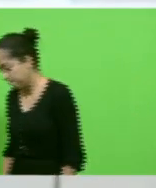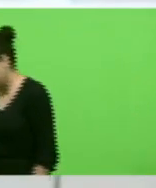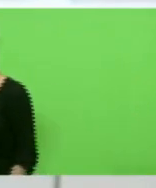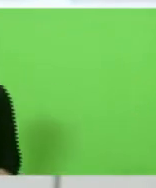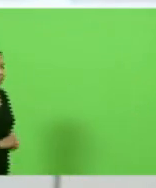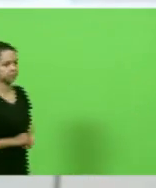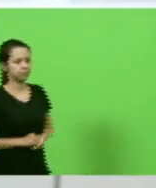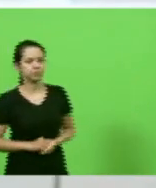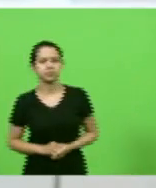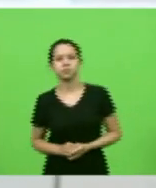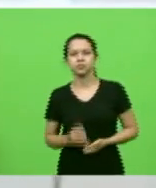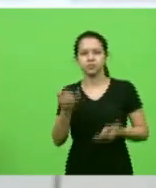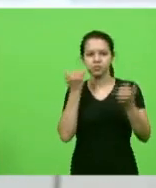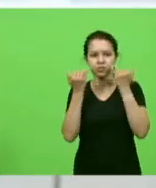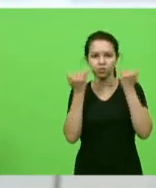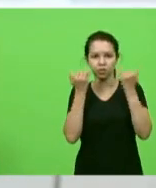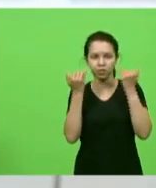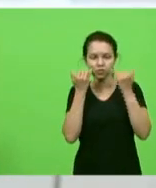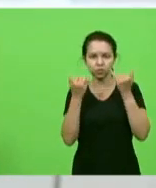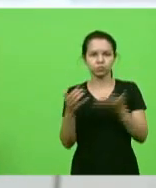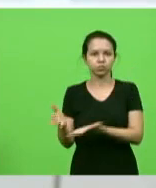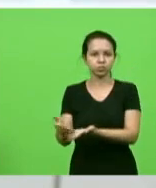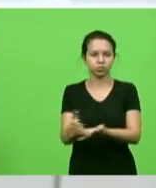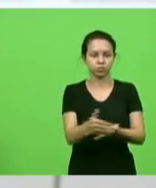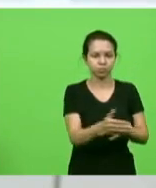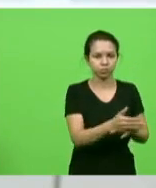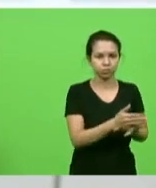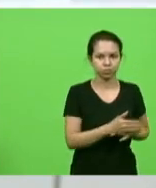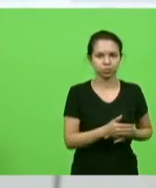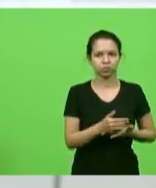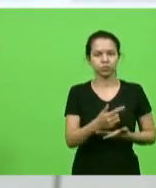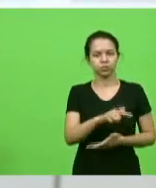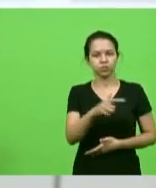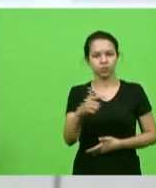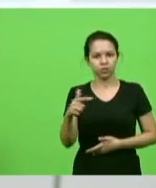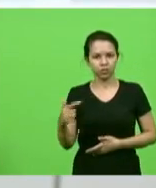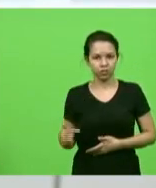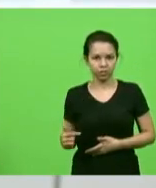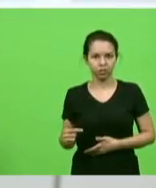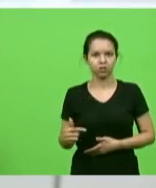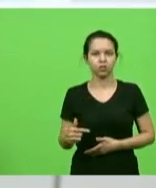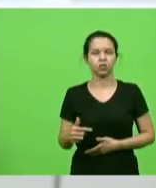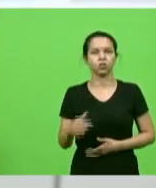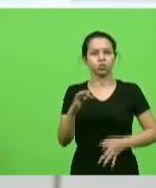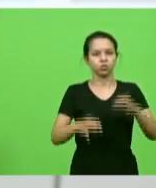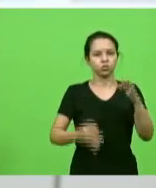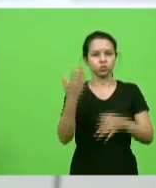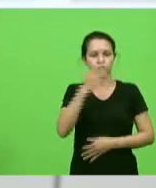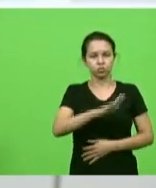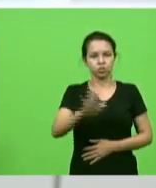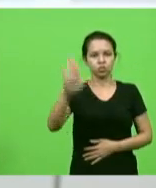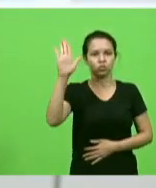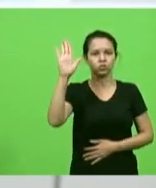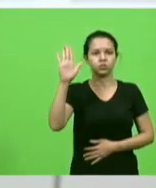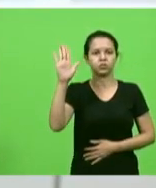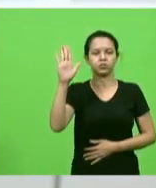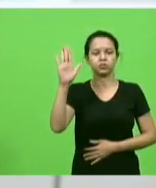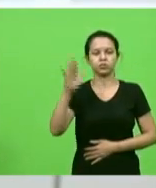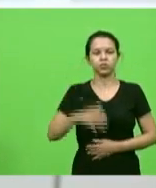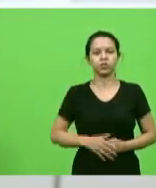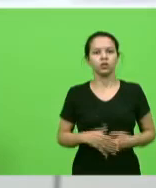que vem ele foram colhidas sequer ocorreram sob o manto de Juramento fez